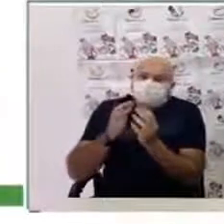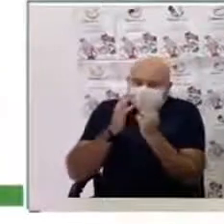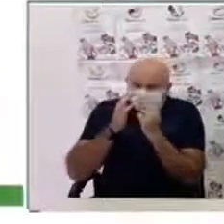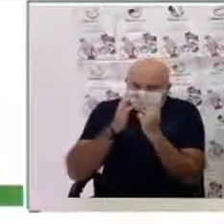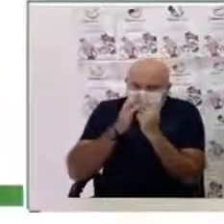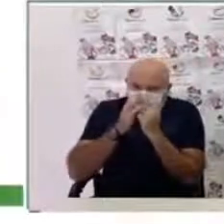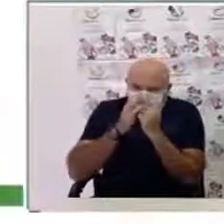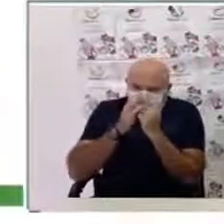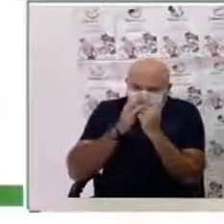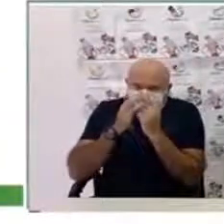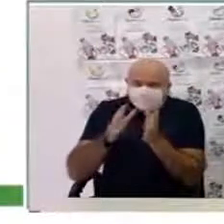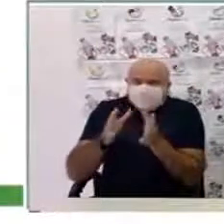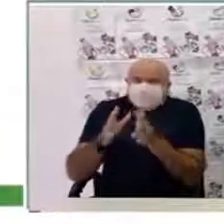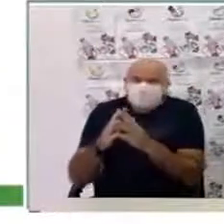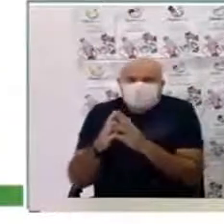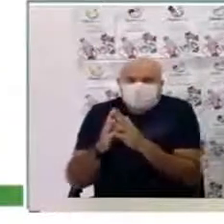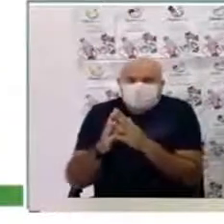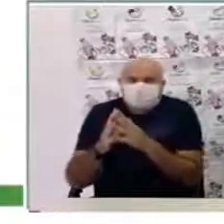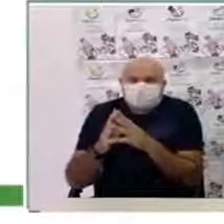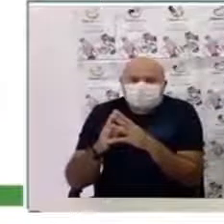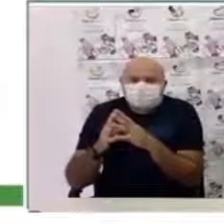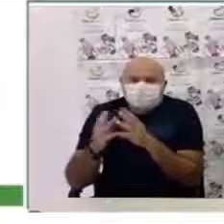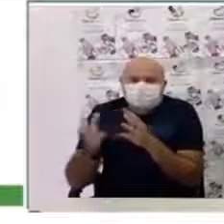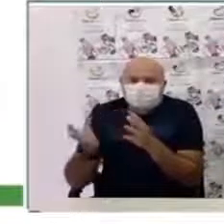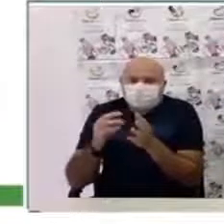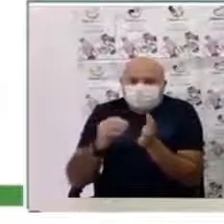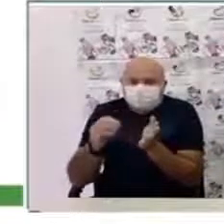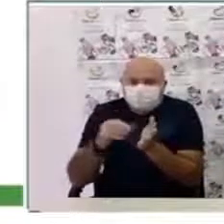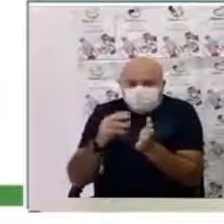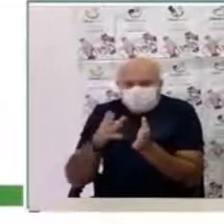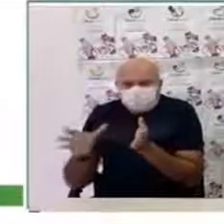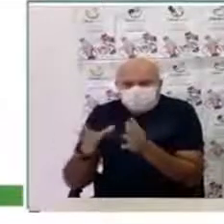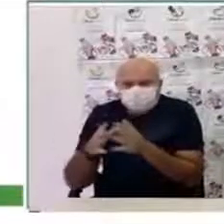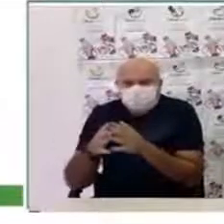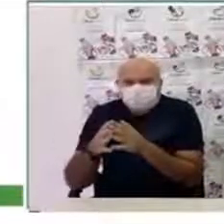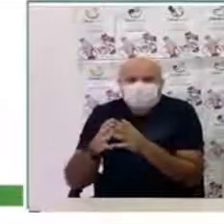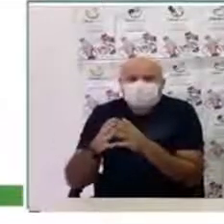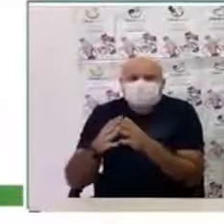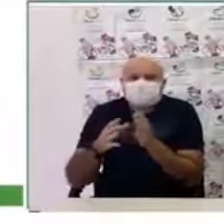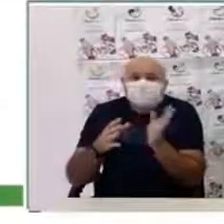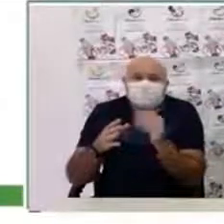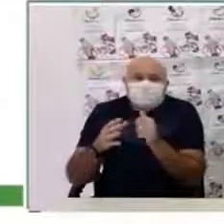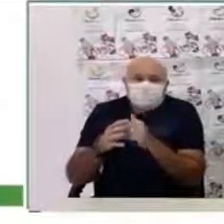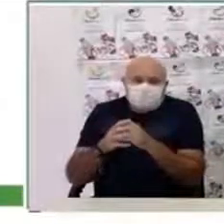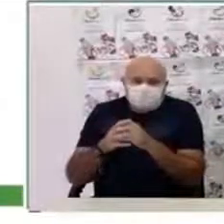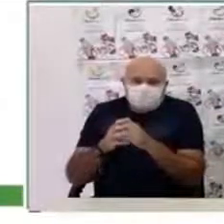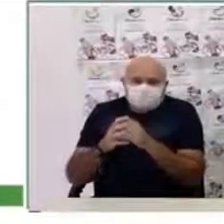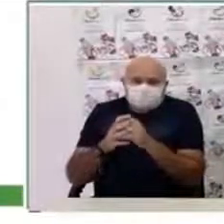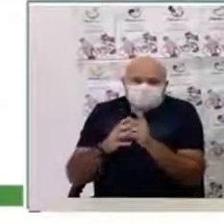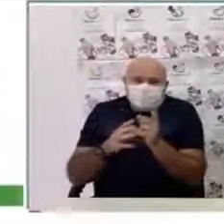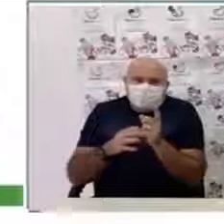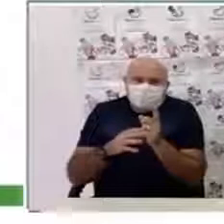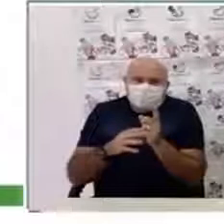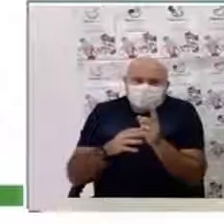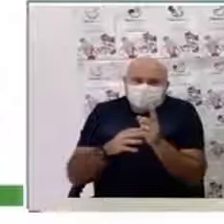causadora do câncer, por exemplo, quando a pessoa incide radiação sobre a pessoa. E a alfa?